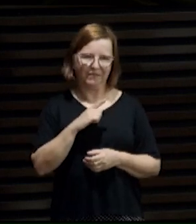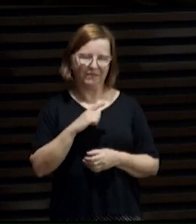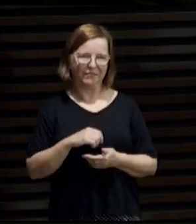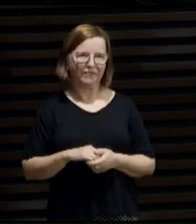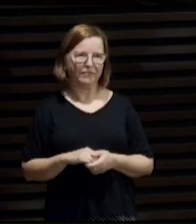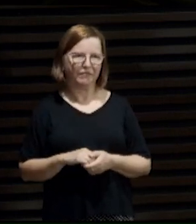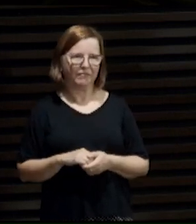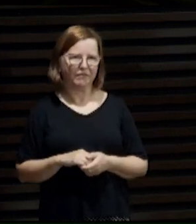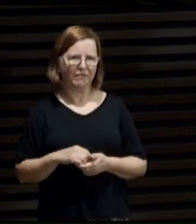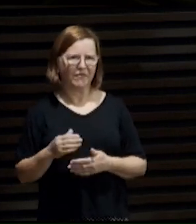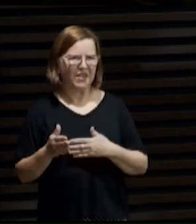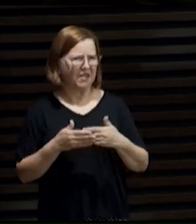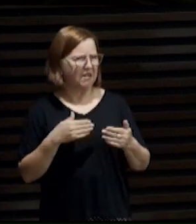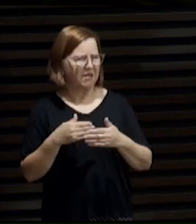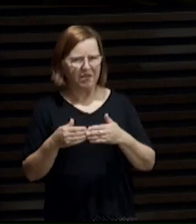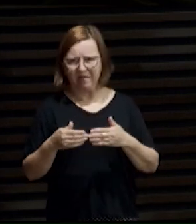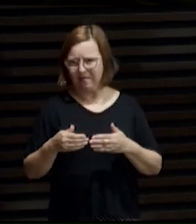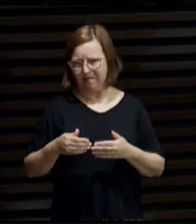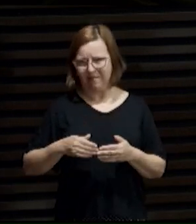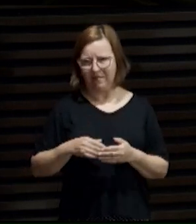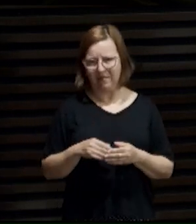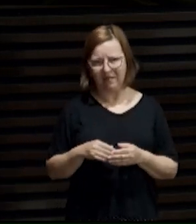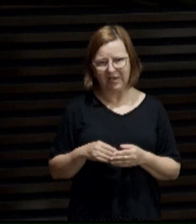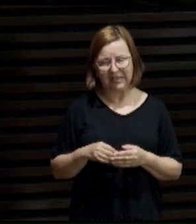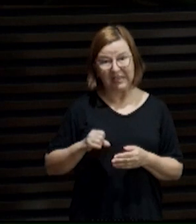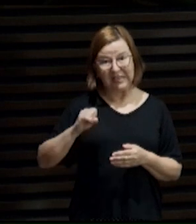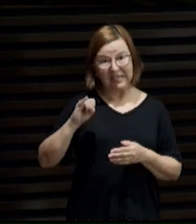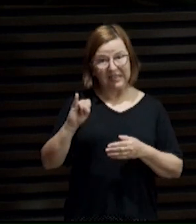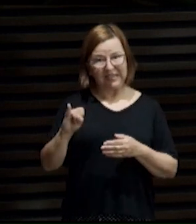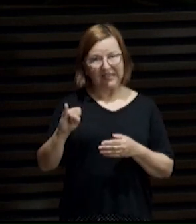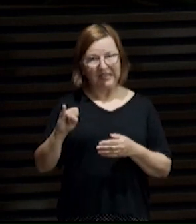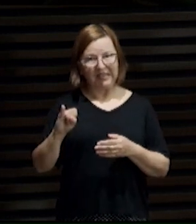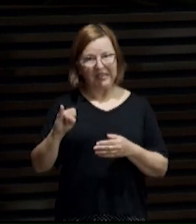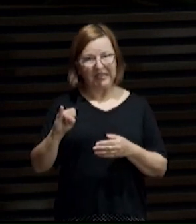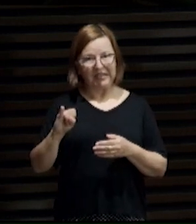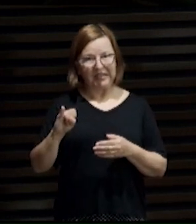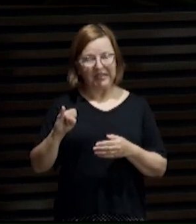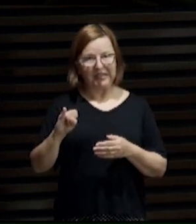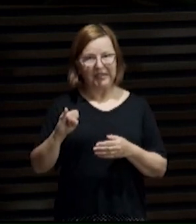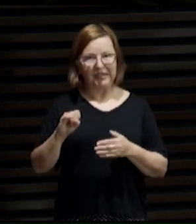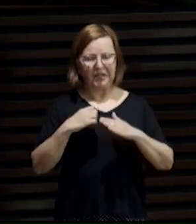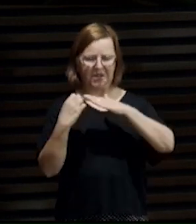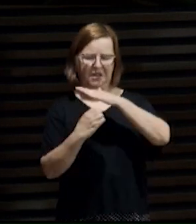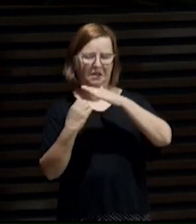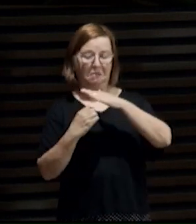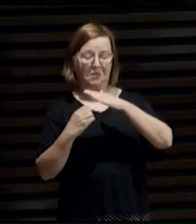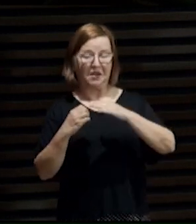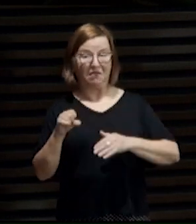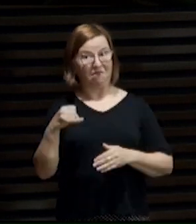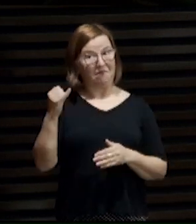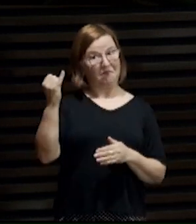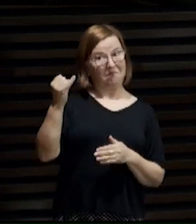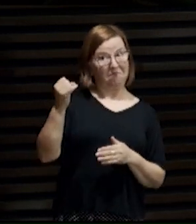Não importa o que ele é lá fora, se é um grande empresário da cidade, se é